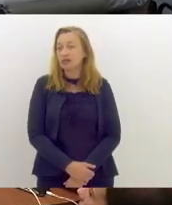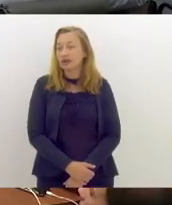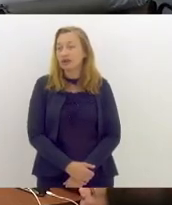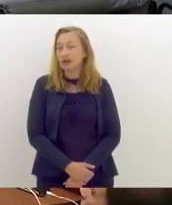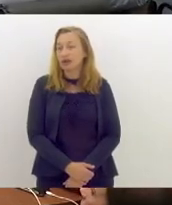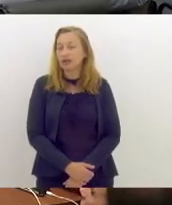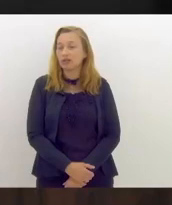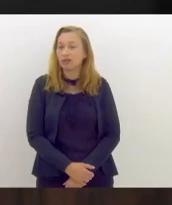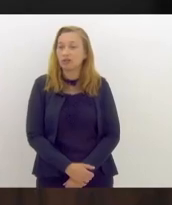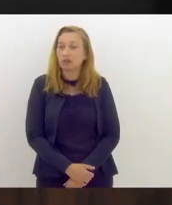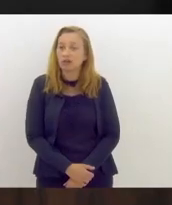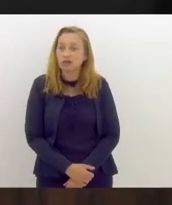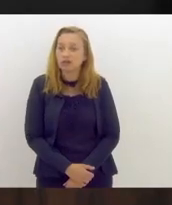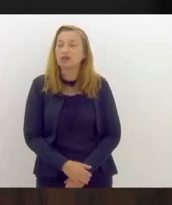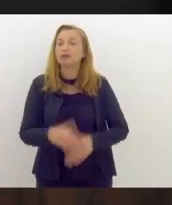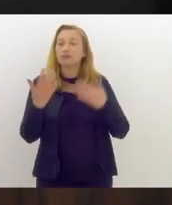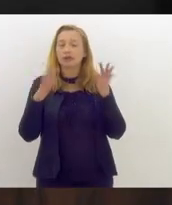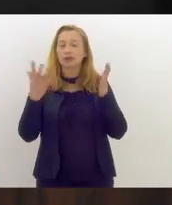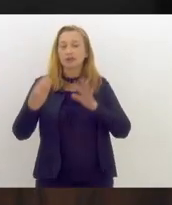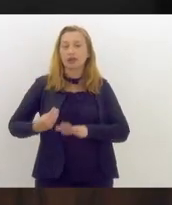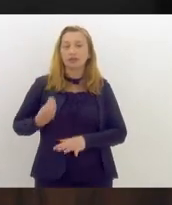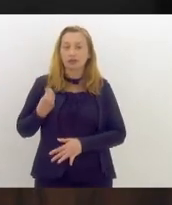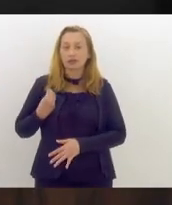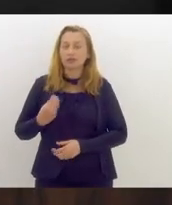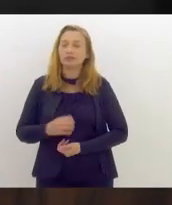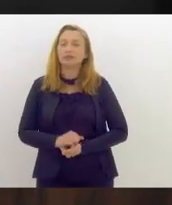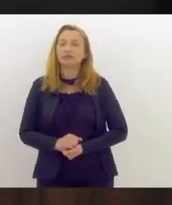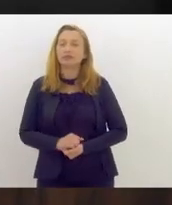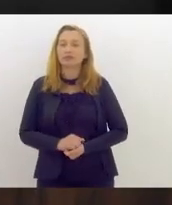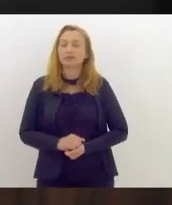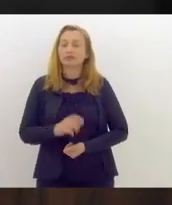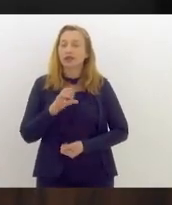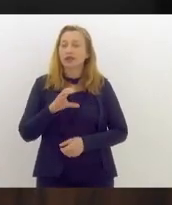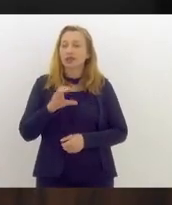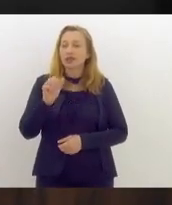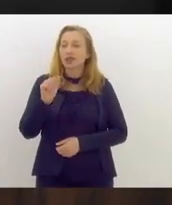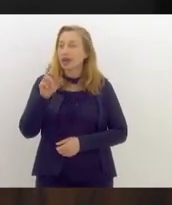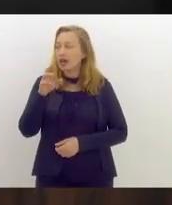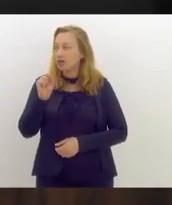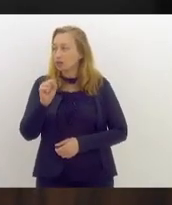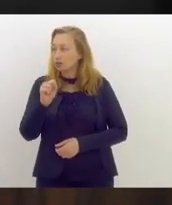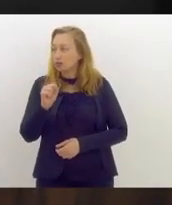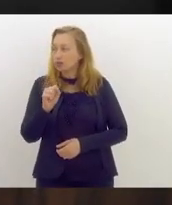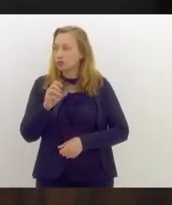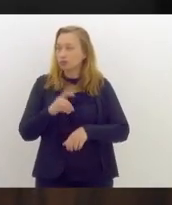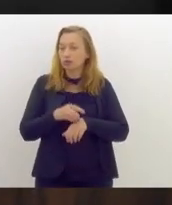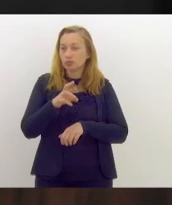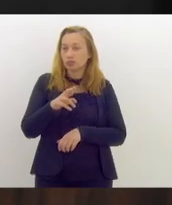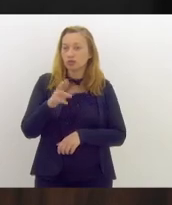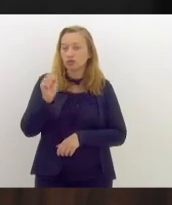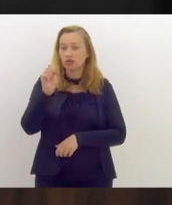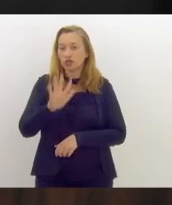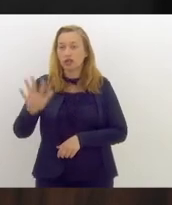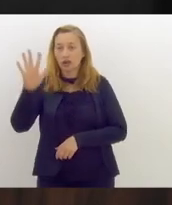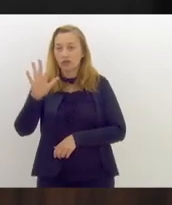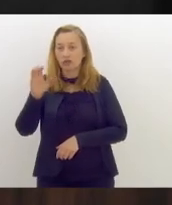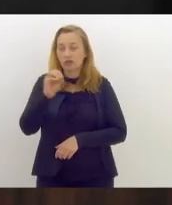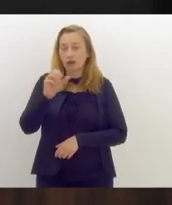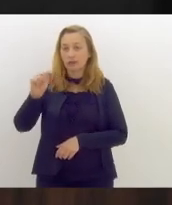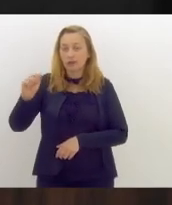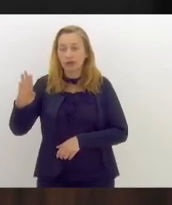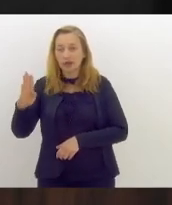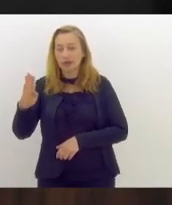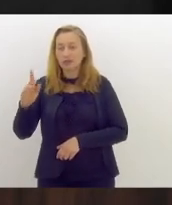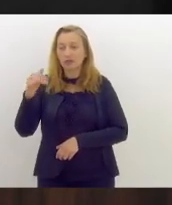aproveitando aqui saudar presença de Carlos Henrique de Carvalho Ouvidor geral da OAB Rio de Janeiro